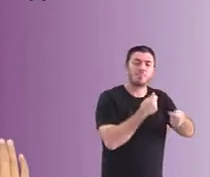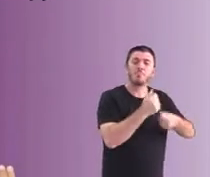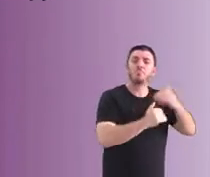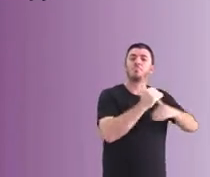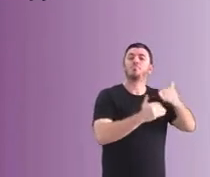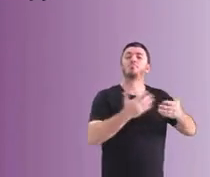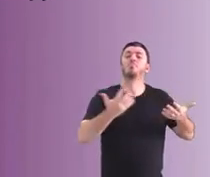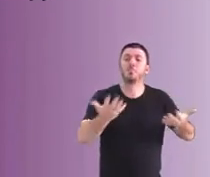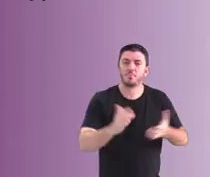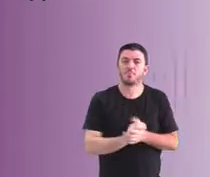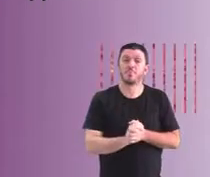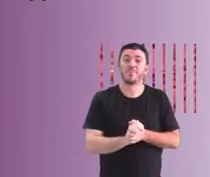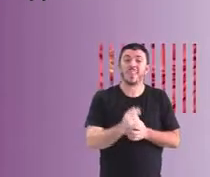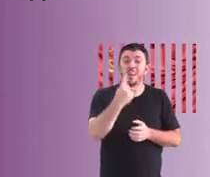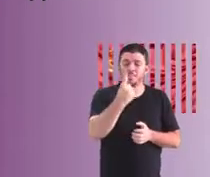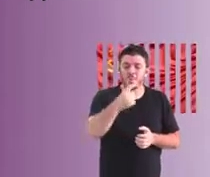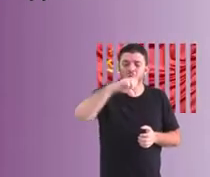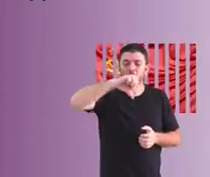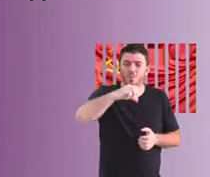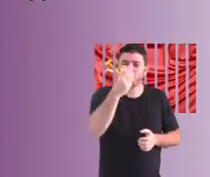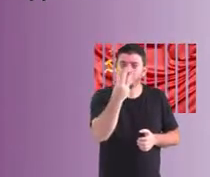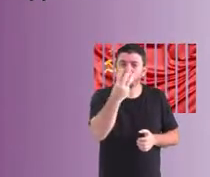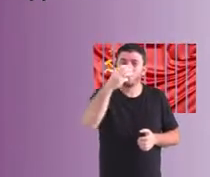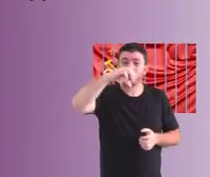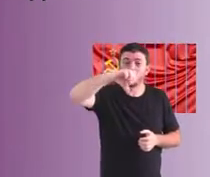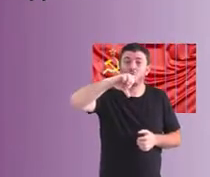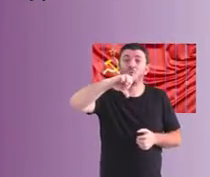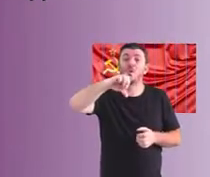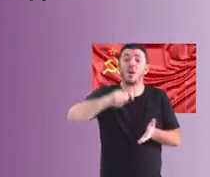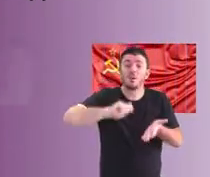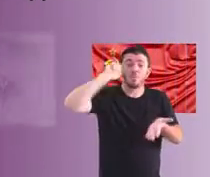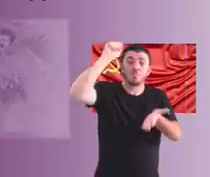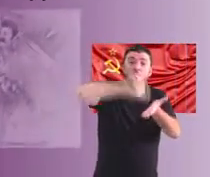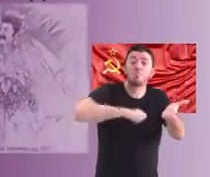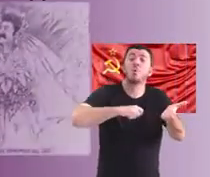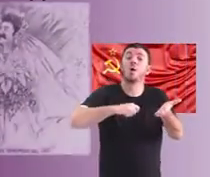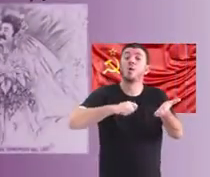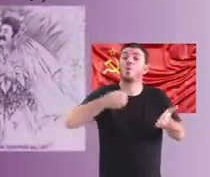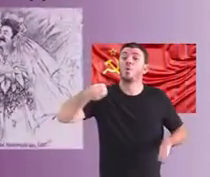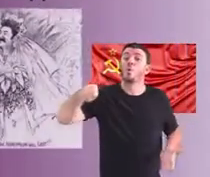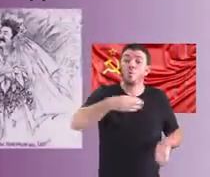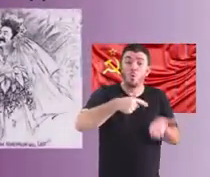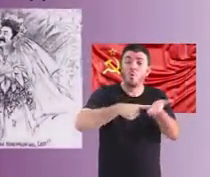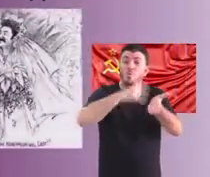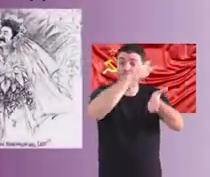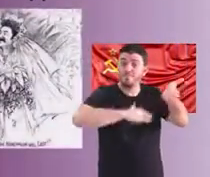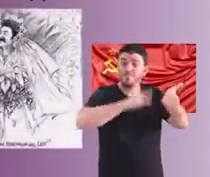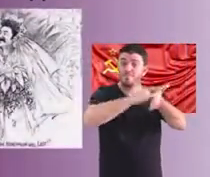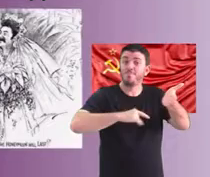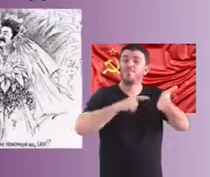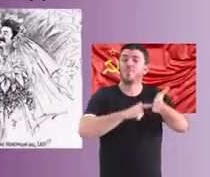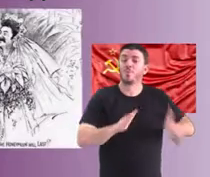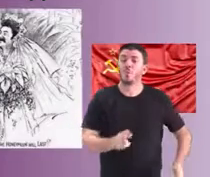Em 1939, foi assinado o Pacto Nazi-Soviético de Não Agressão. Hitler temia